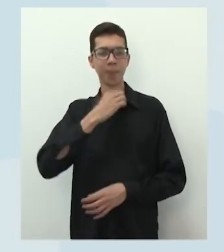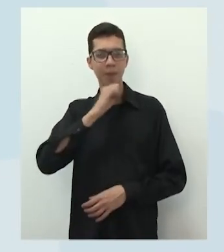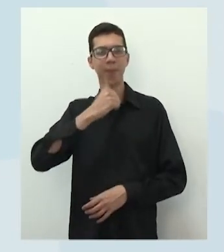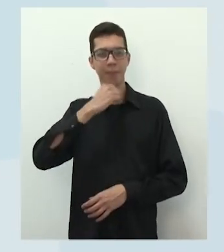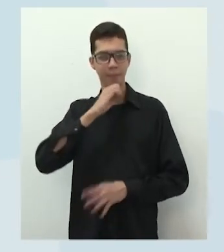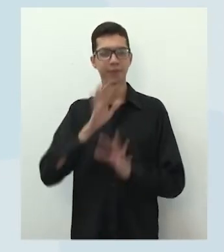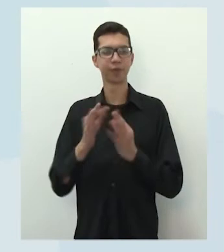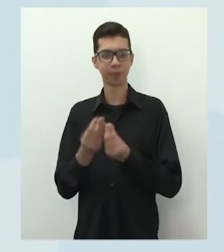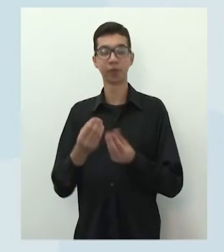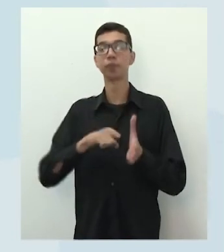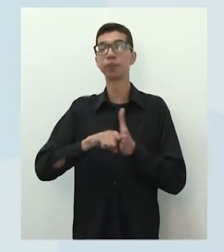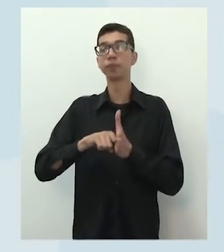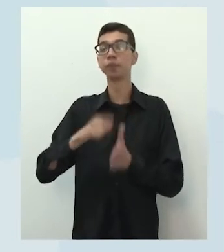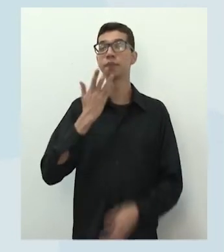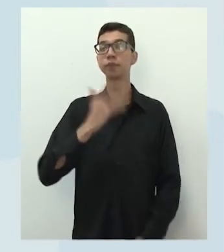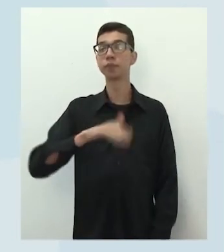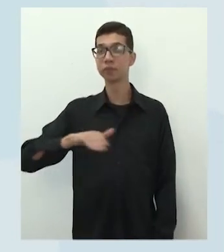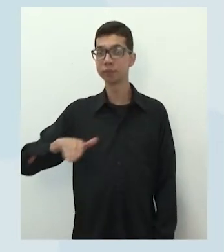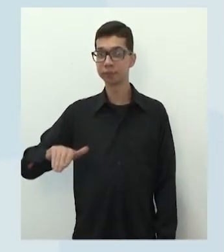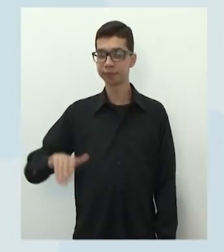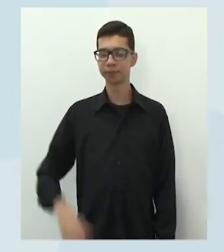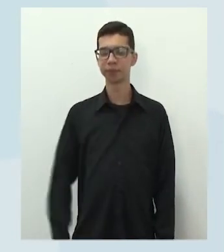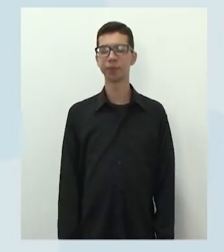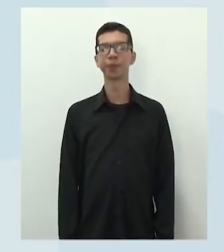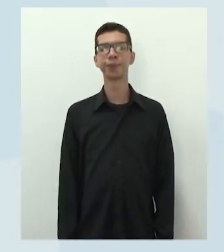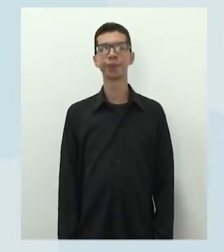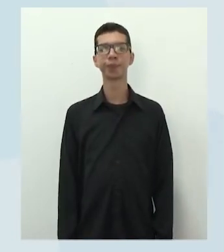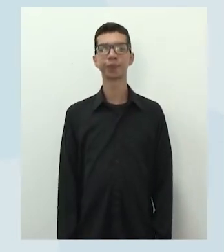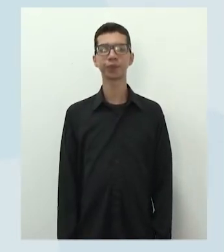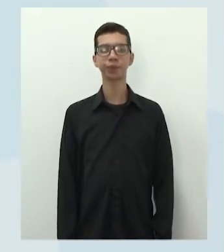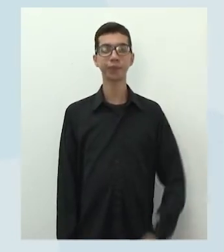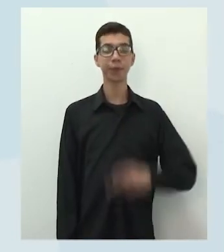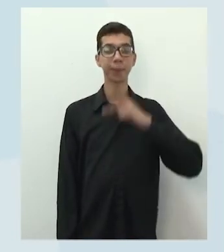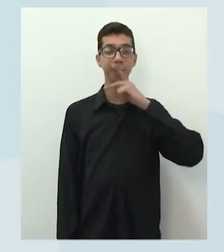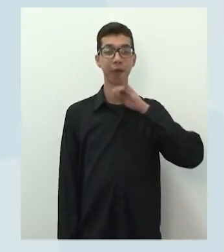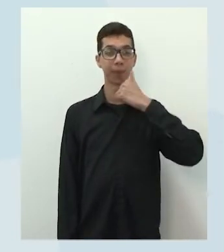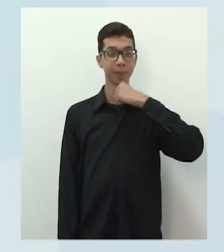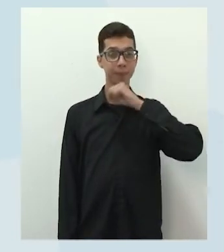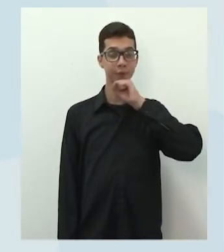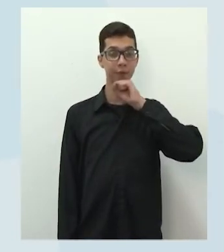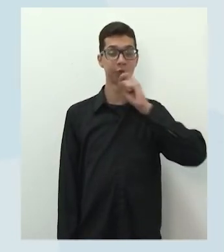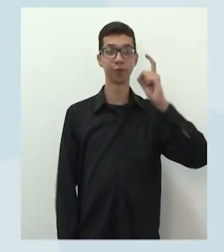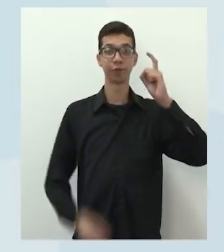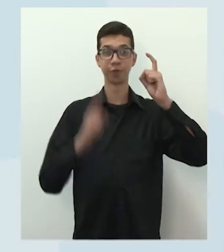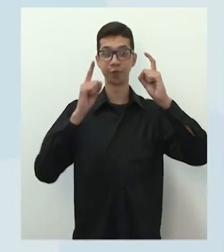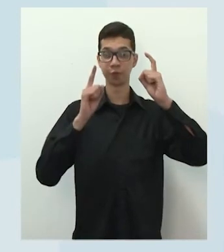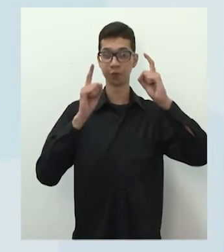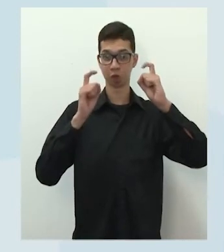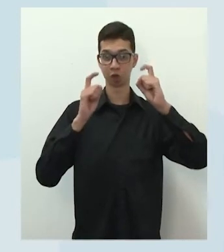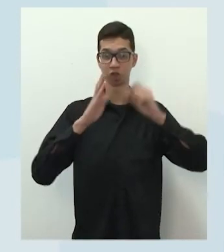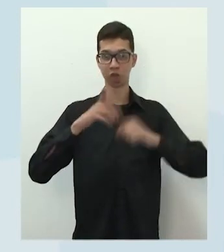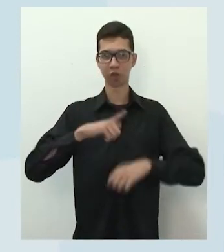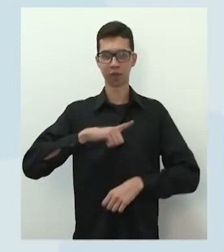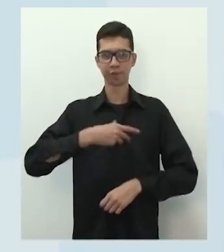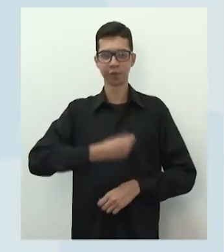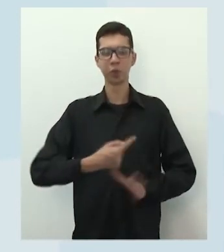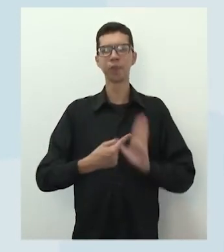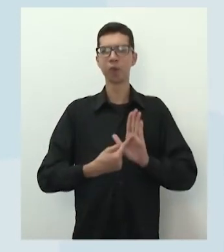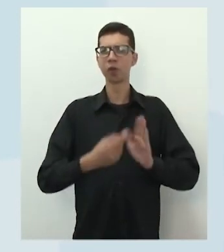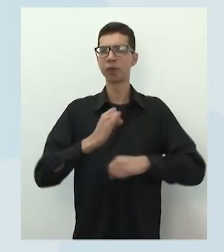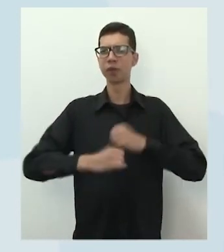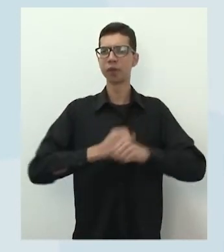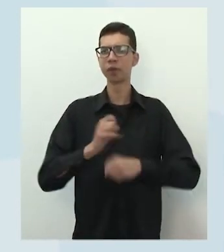todo mundo o que a gente come, o que a gente veste, como a gente está hoje. E tem gente que todo dia de manhã tira uma foto mostrando qual é o